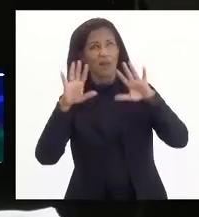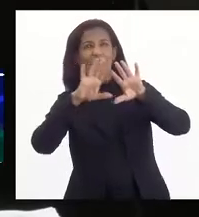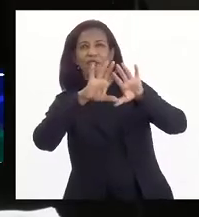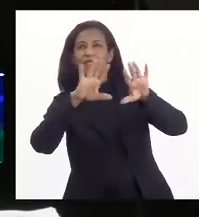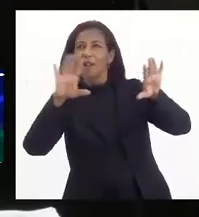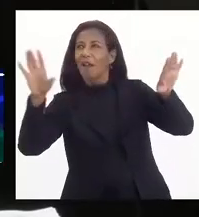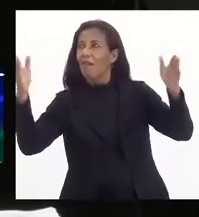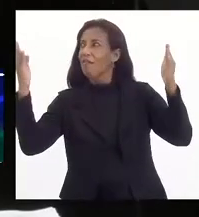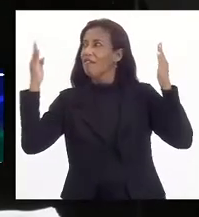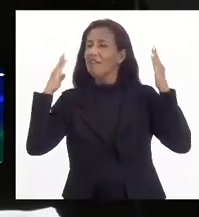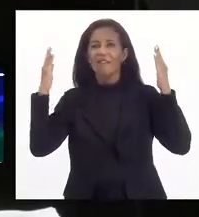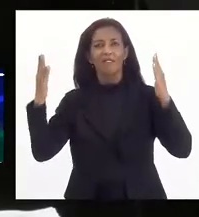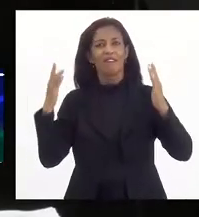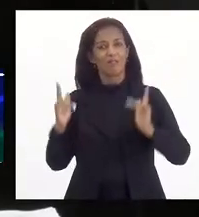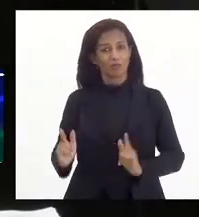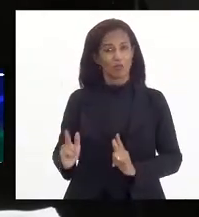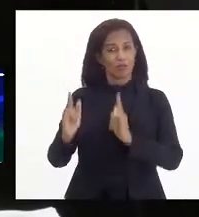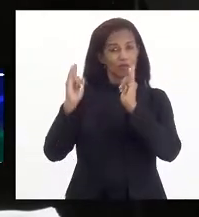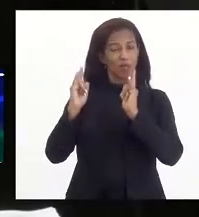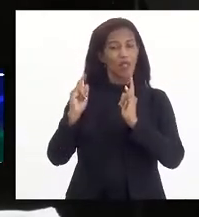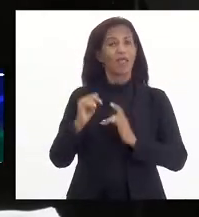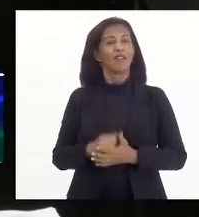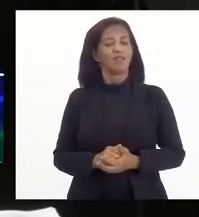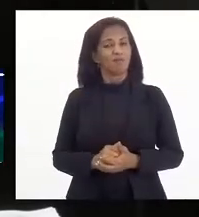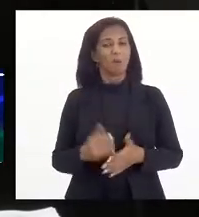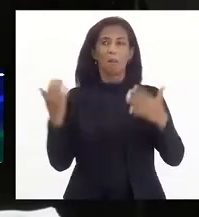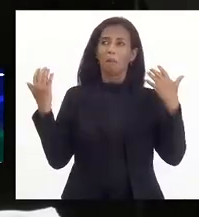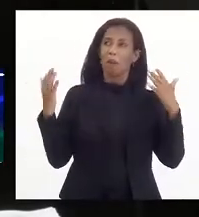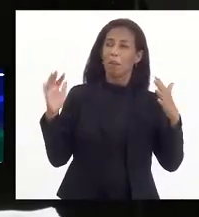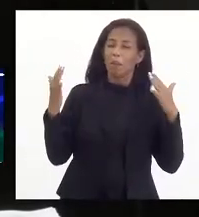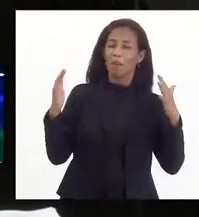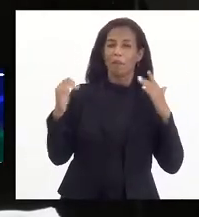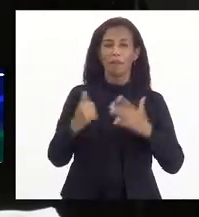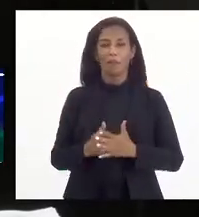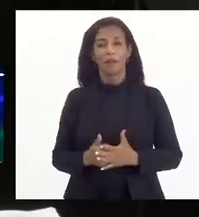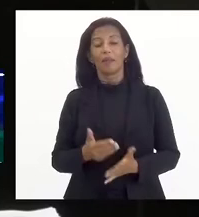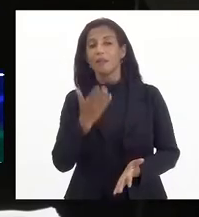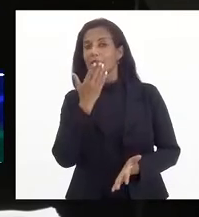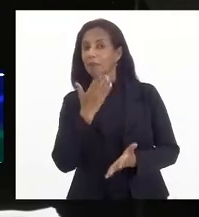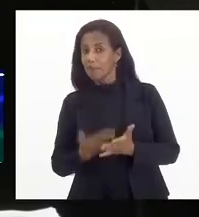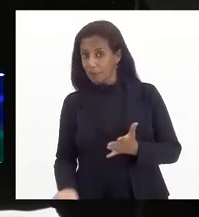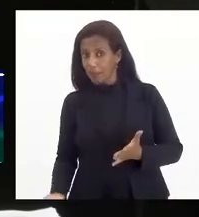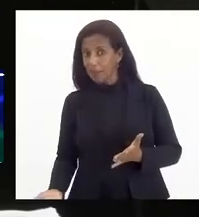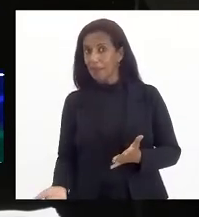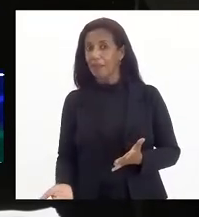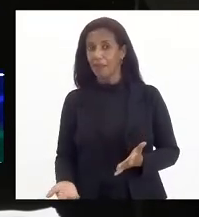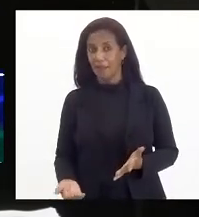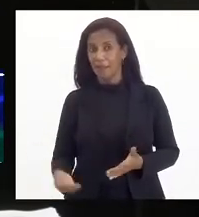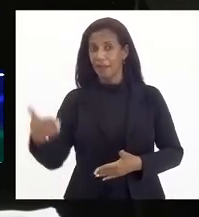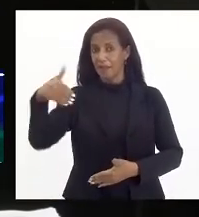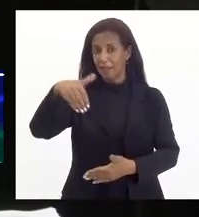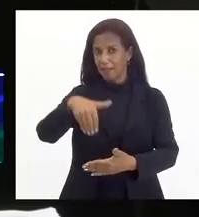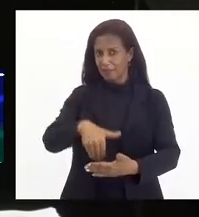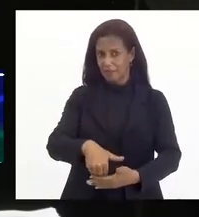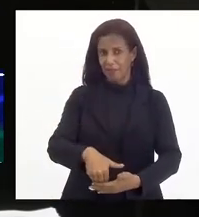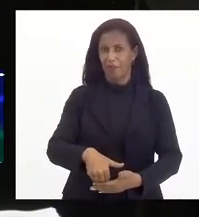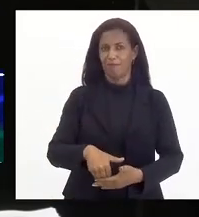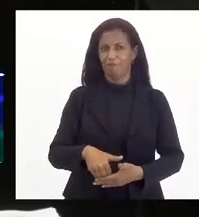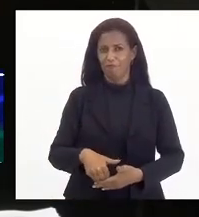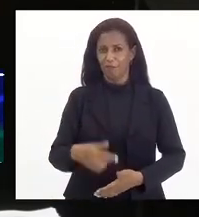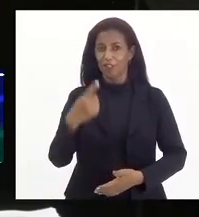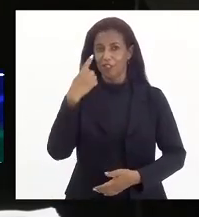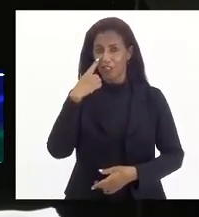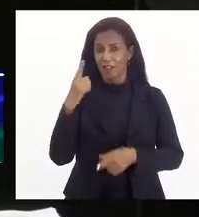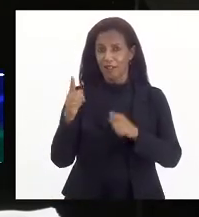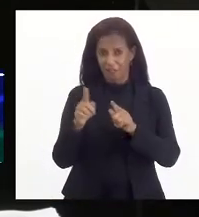nas Galerias não chegou prédio do Palácio da dengue serem aplaudidos e perder a eleição Você já viu também